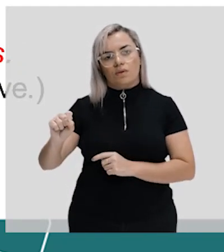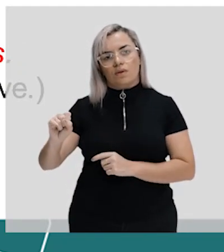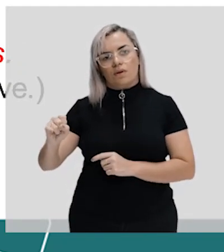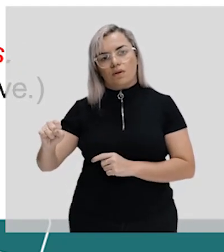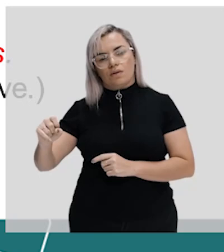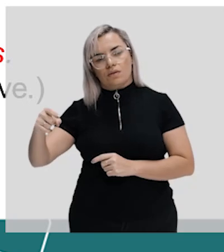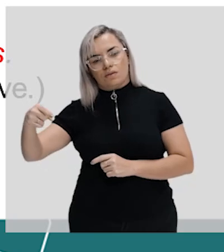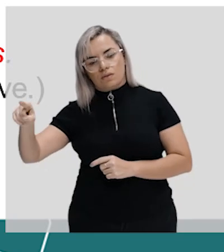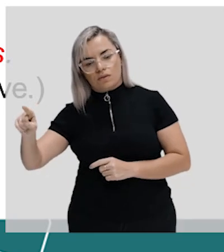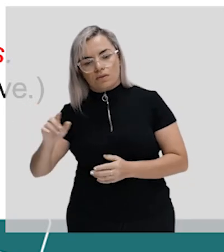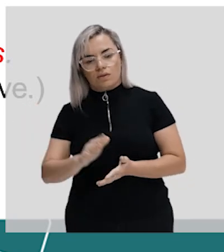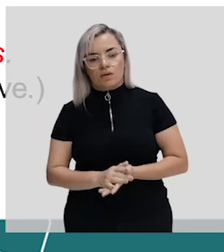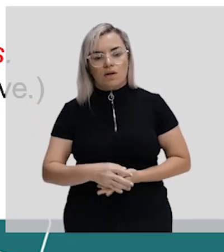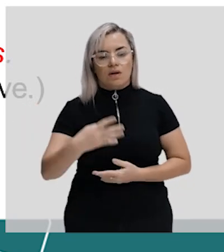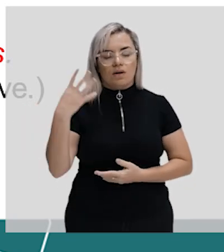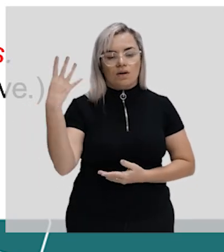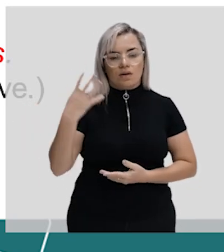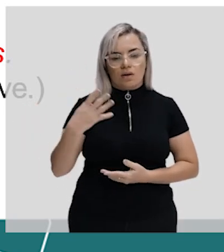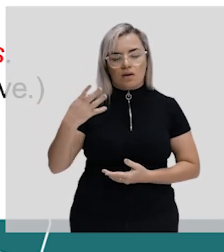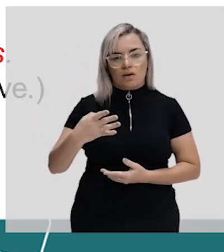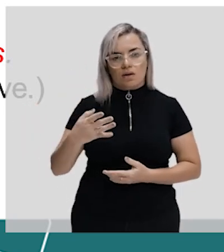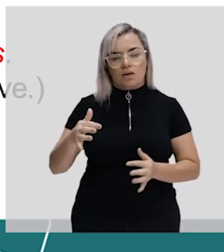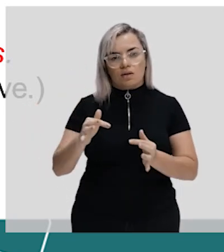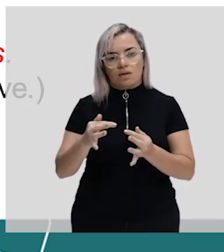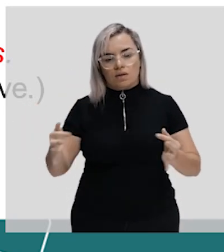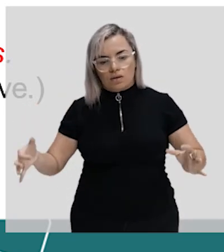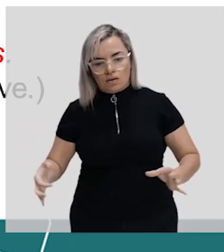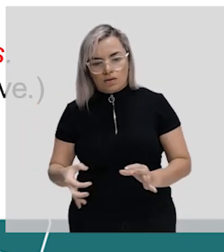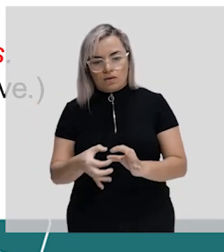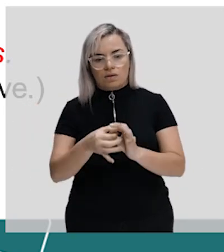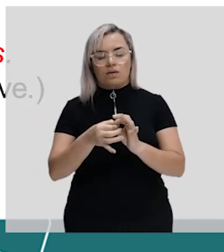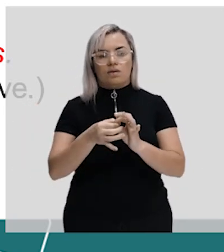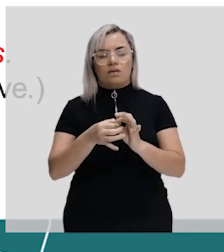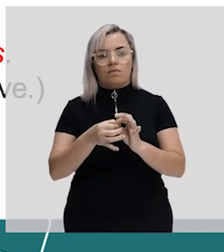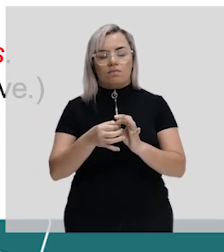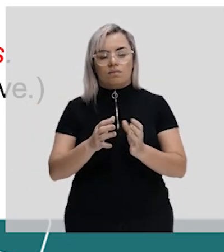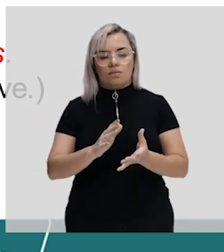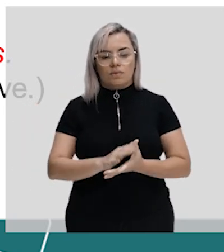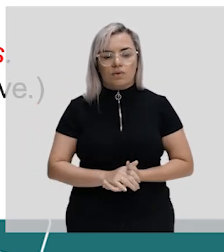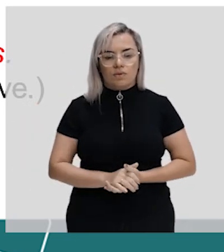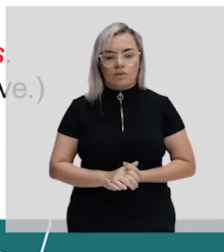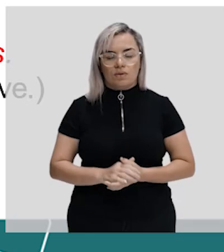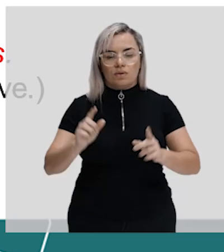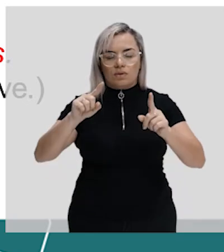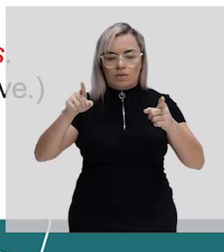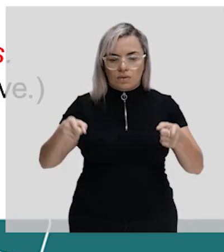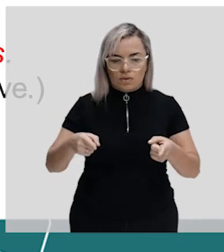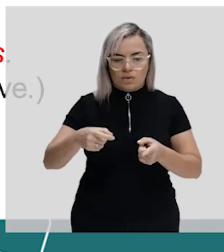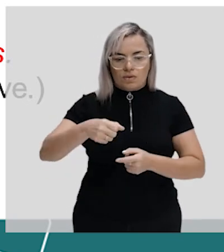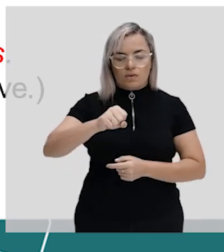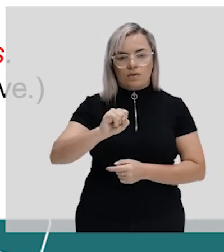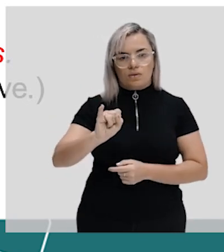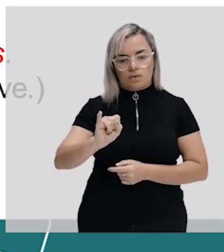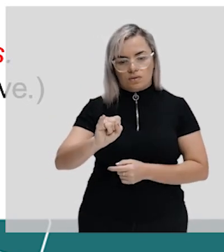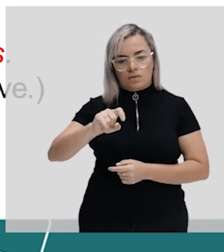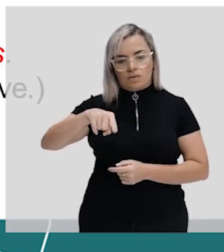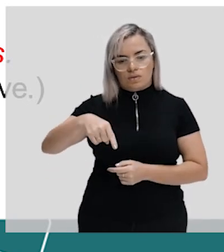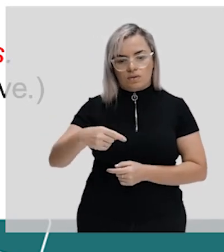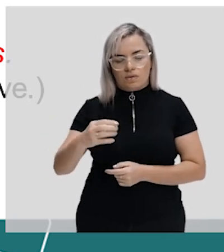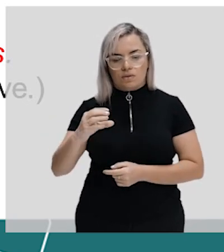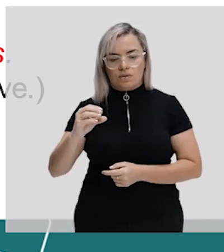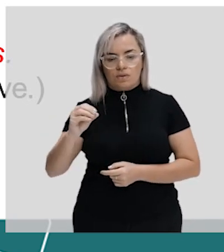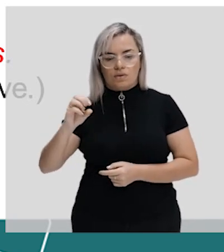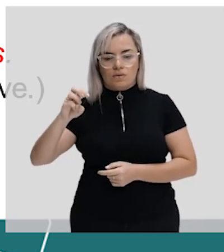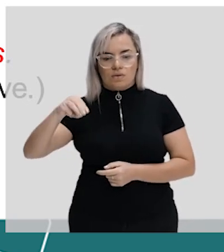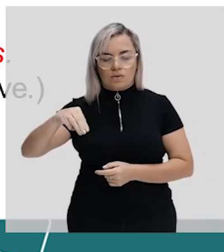Quarta conjunção, condicionales, entre parênteses, condição. Logo